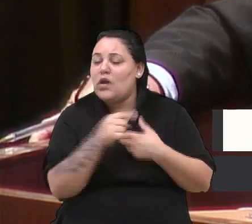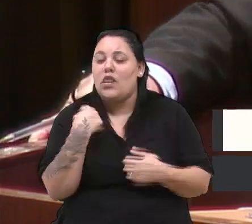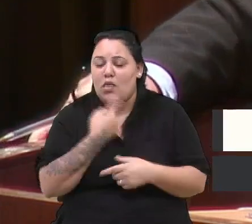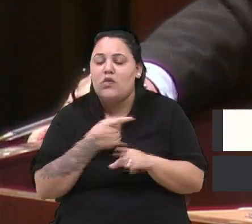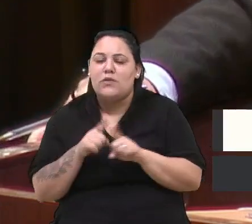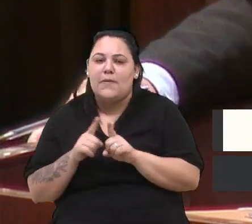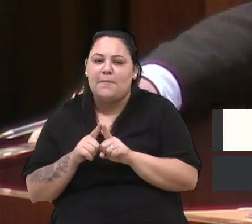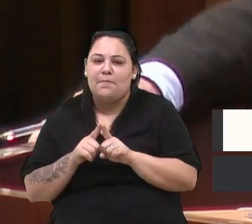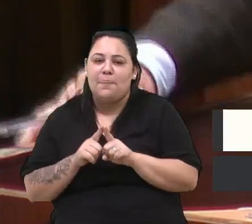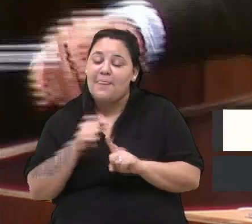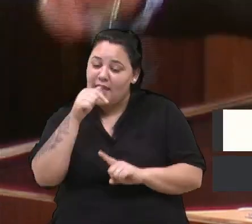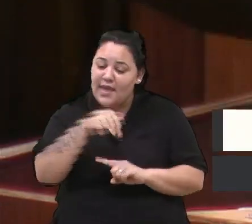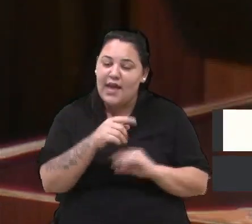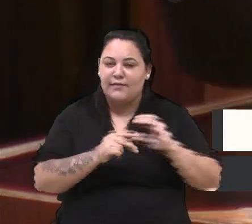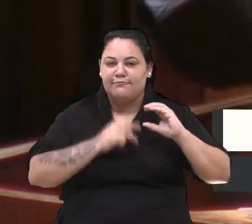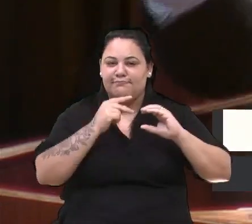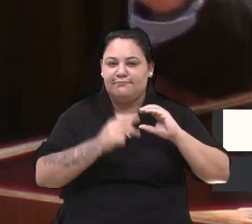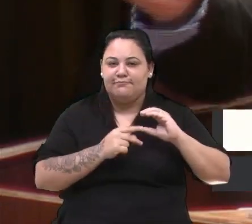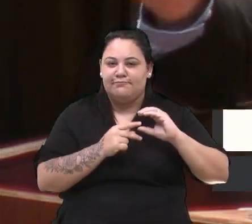essa casa,